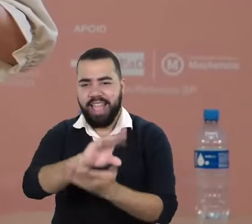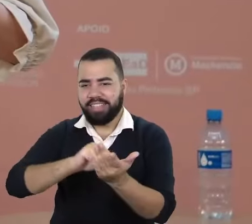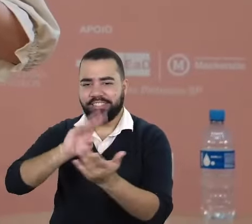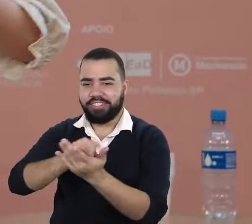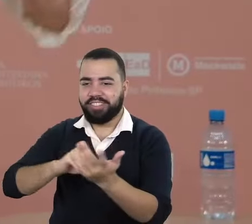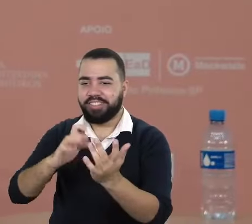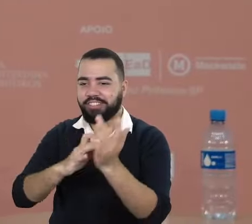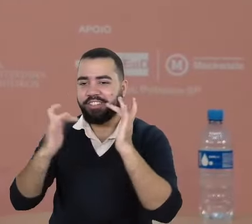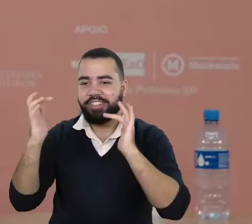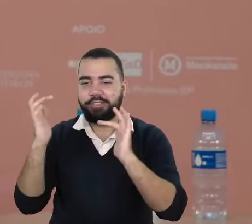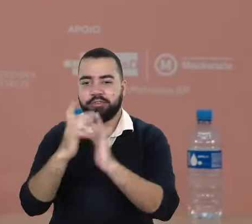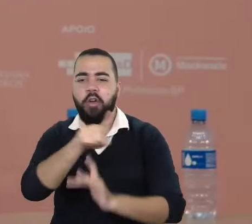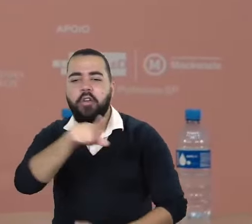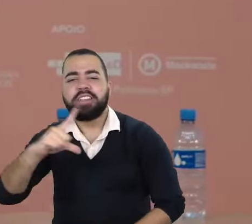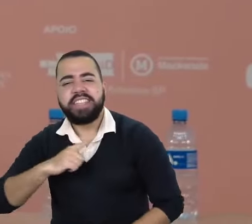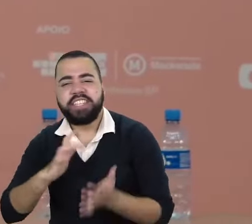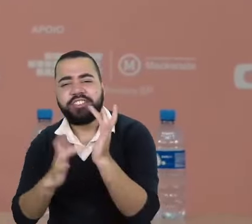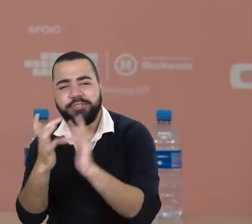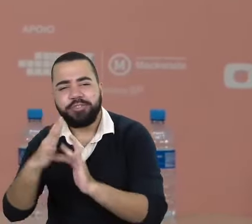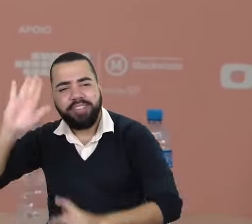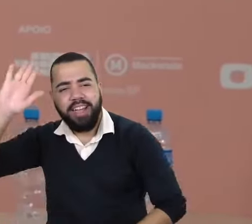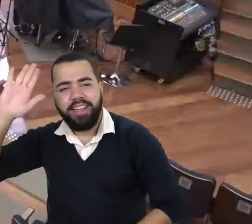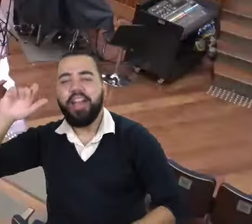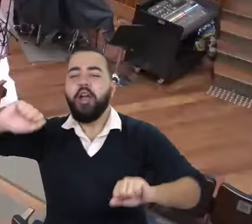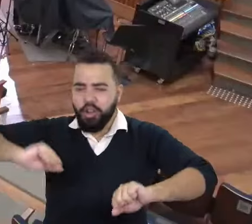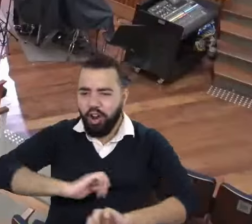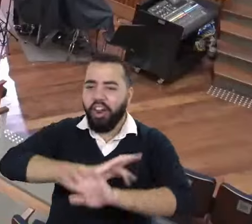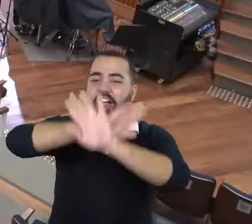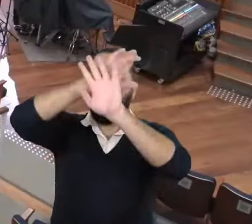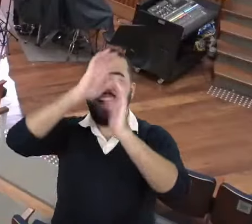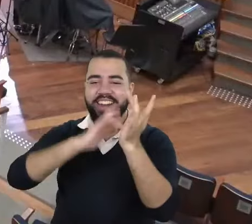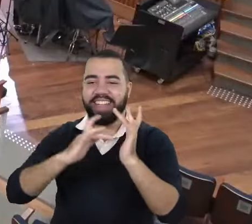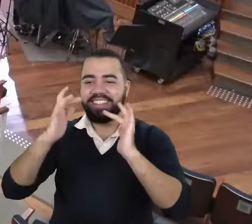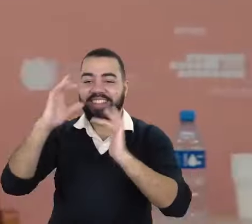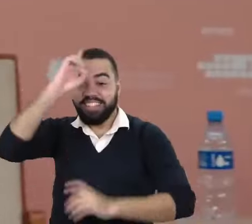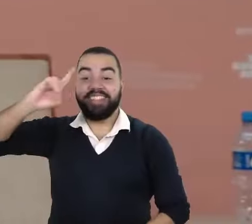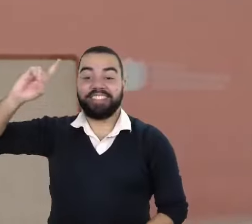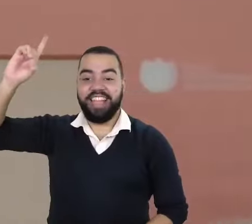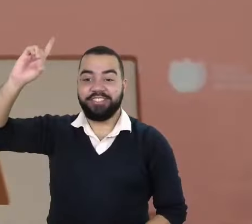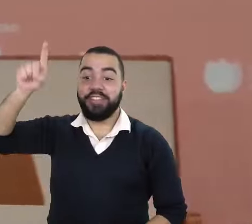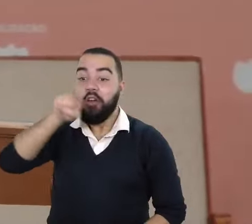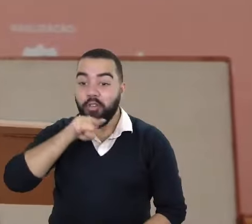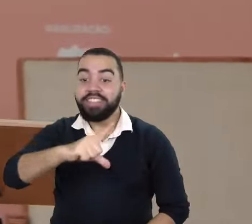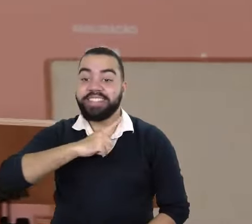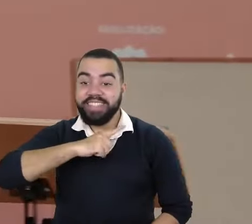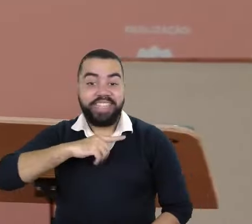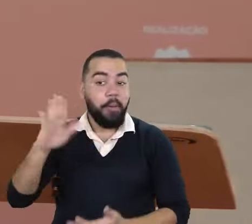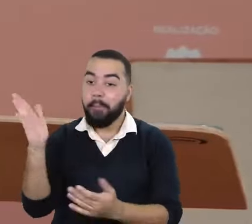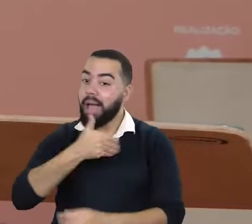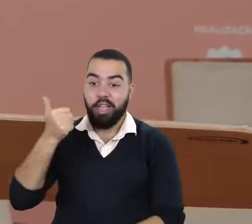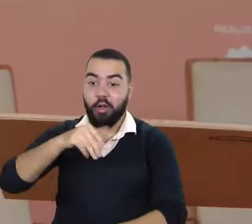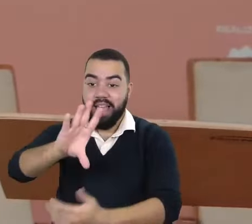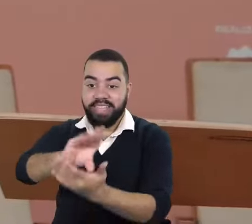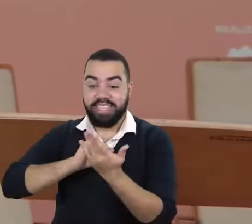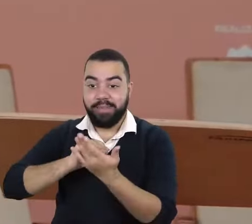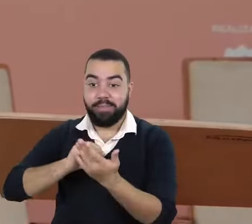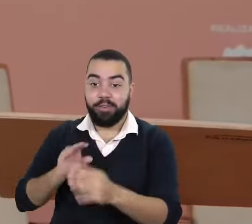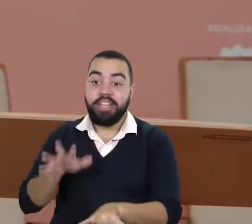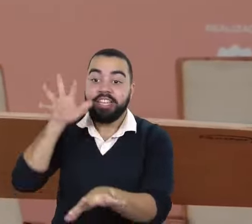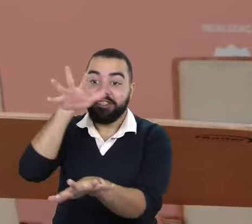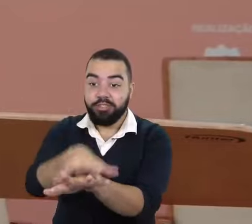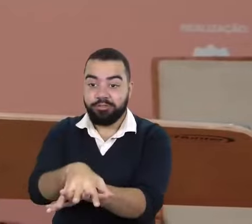dentro. Quem aqui tem Jesus no coração? Glória a Deus. Então você tem o maior exemplo de acolhimento já dentro